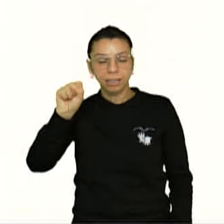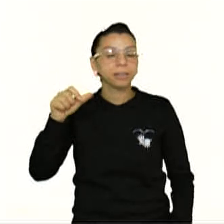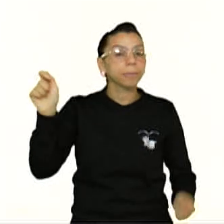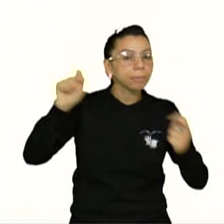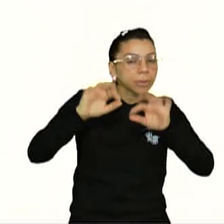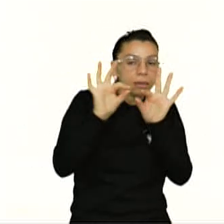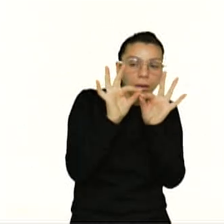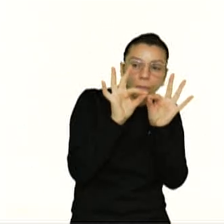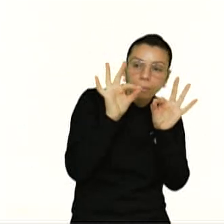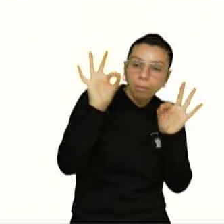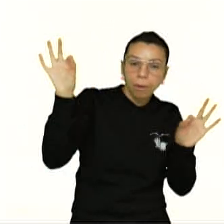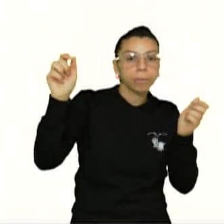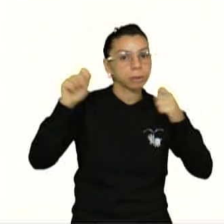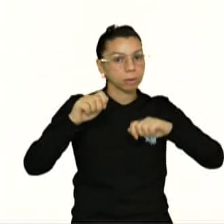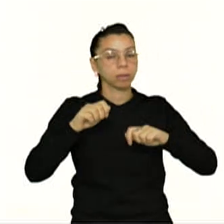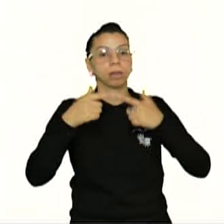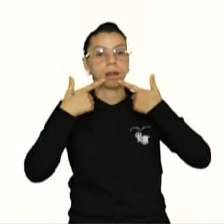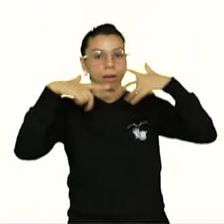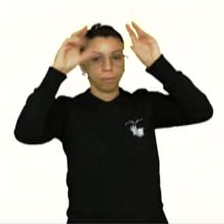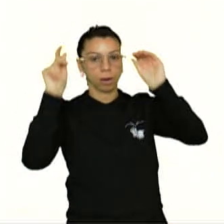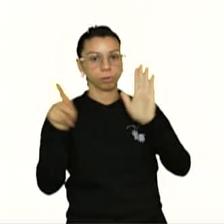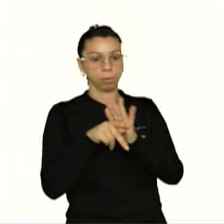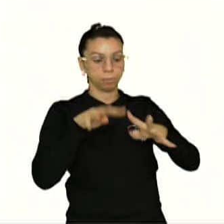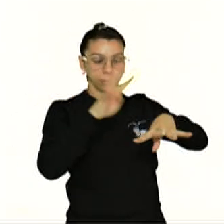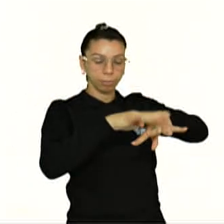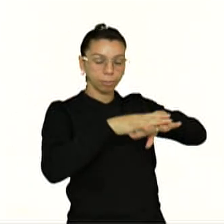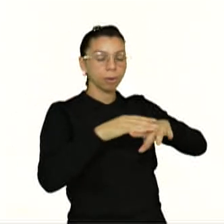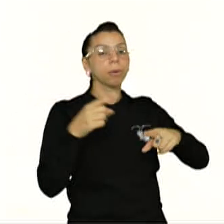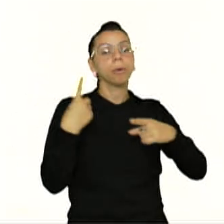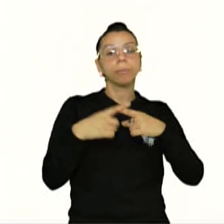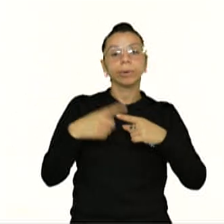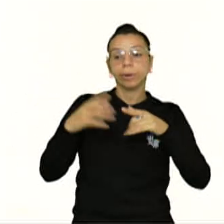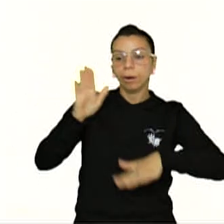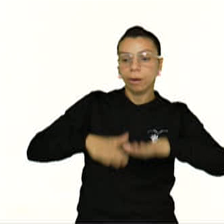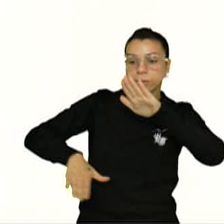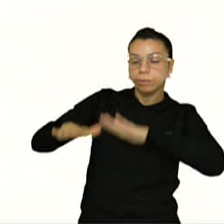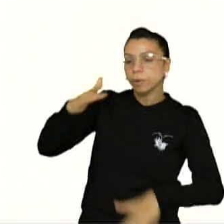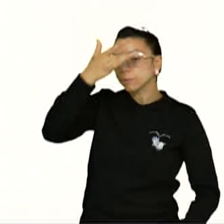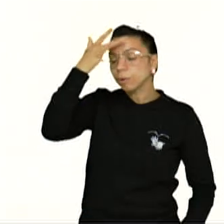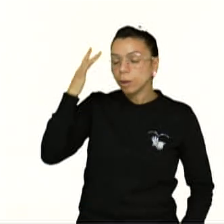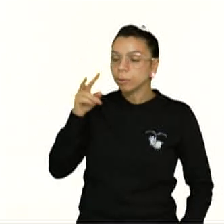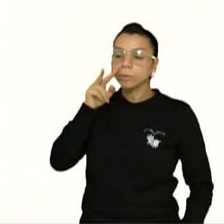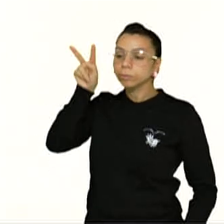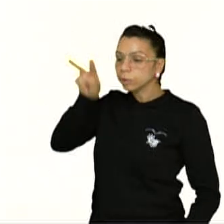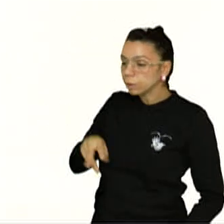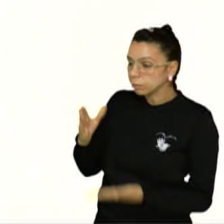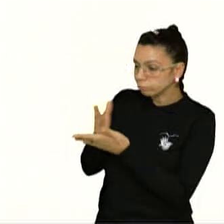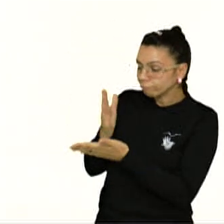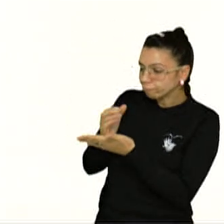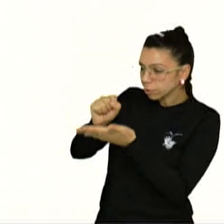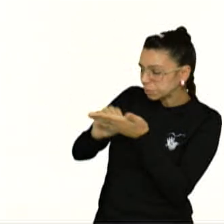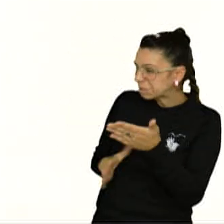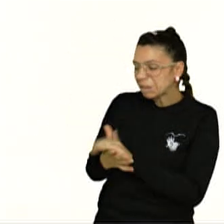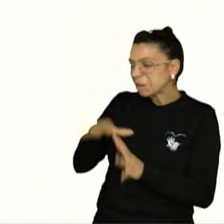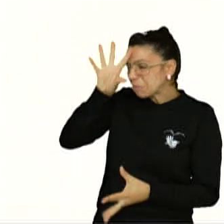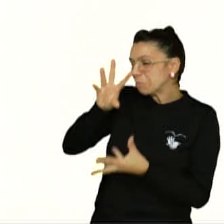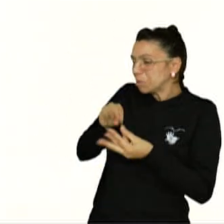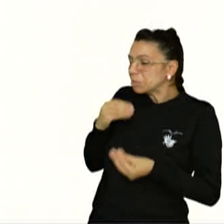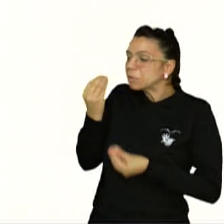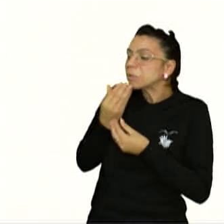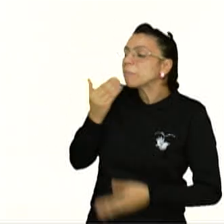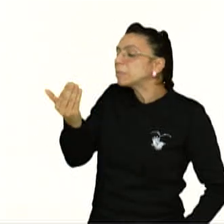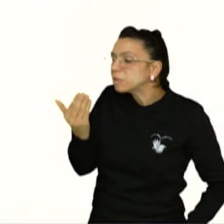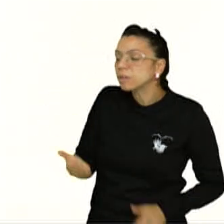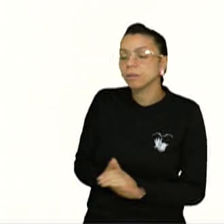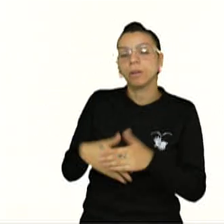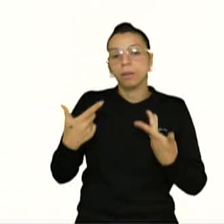essa linguagem matemática. Porque às vezes o aluno pega um exercício lá do livro e ele não consegue entender o que está pedindo ali.